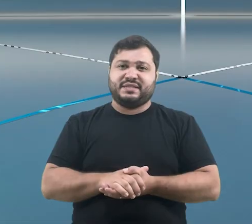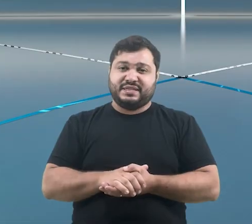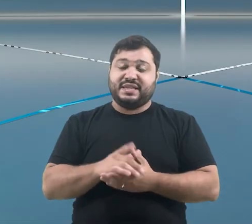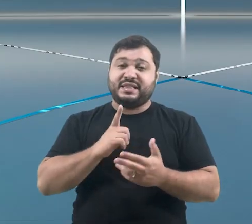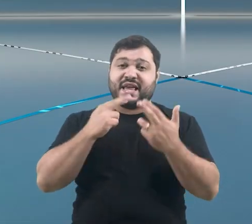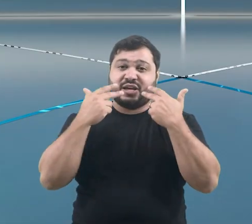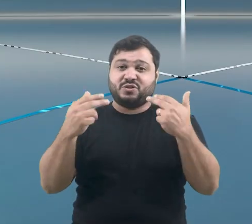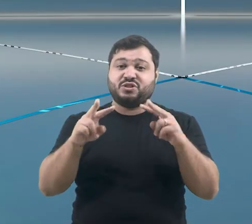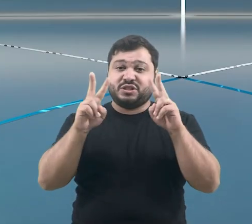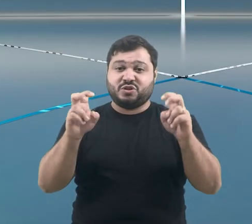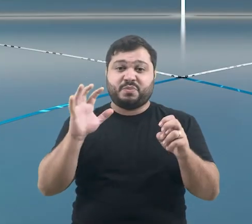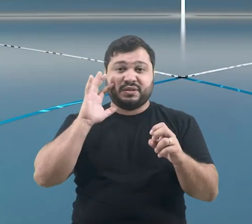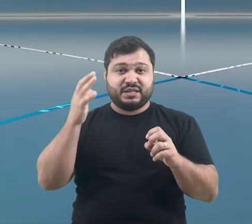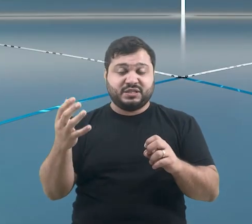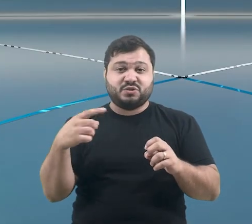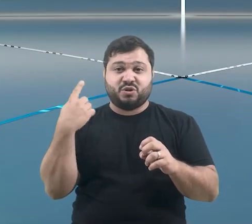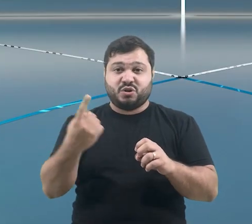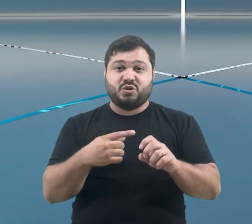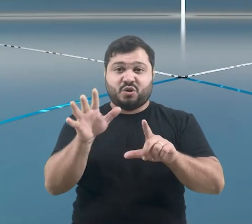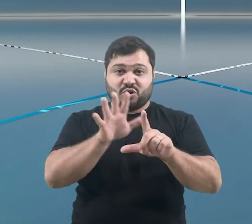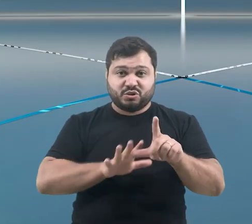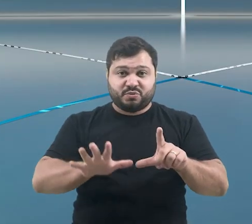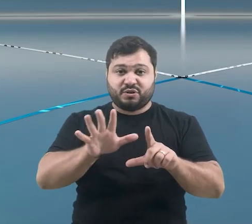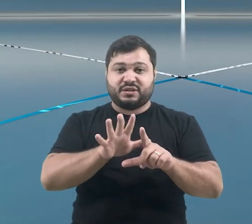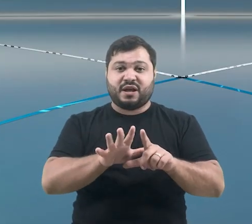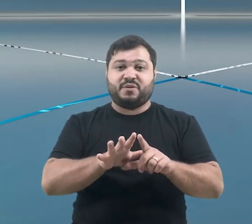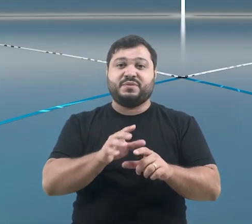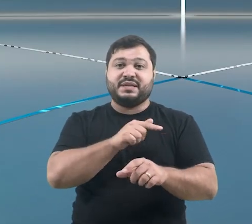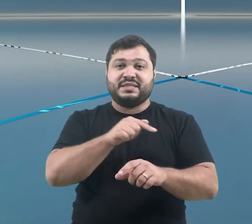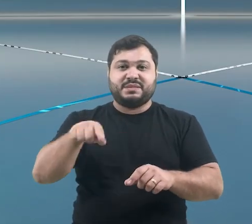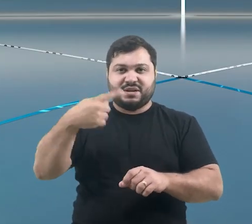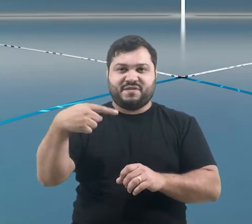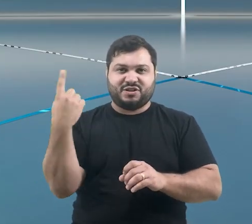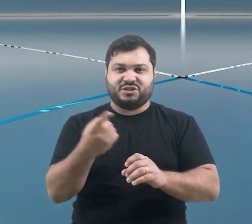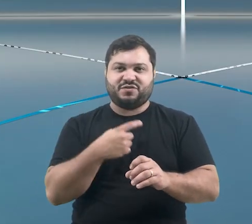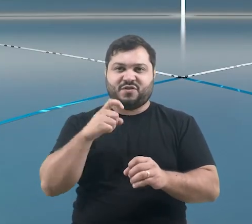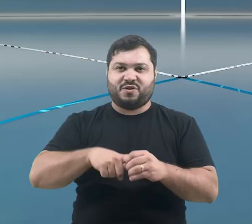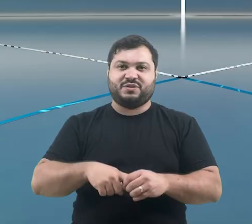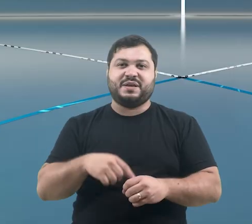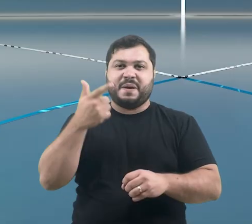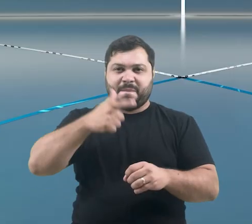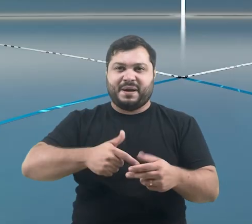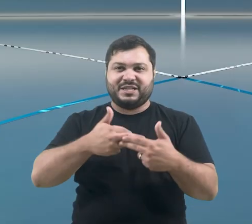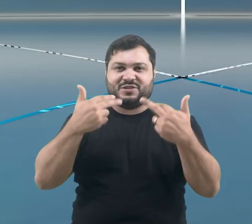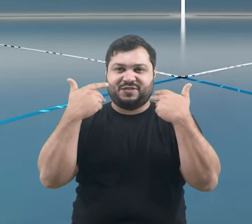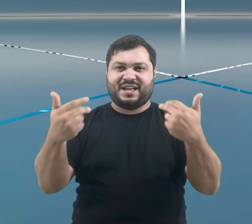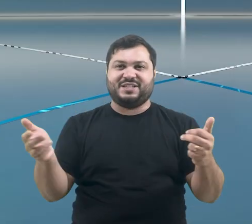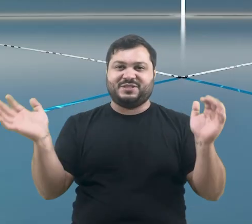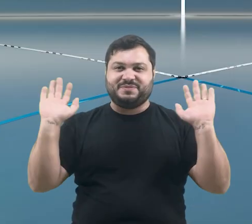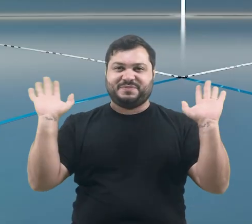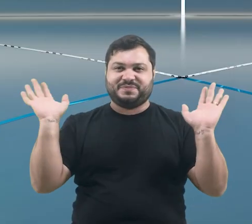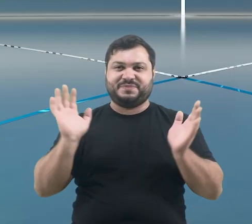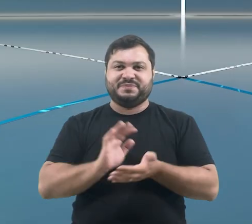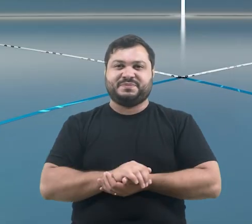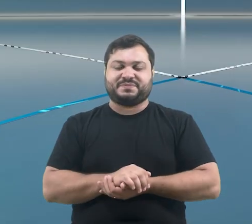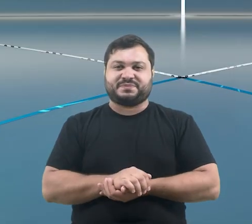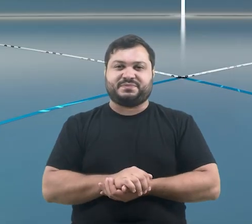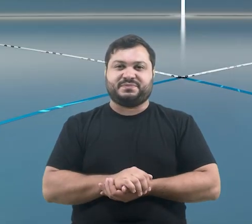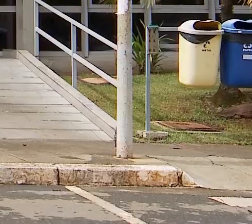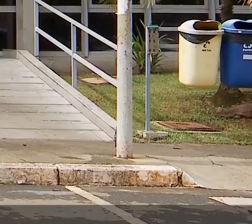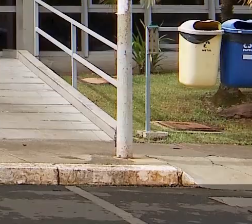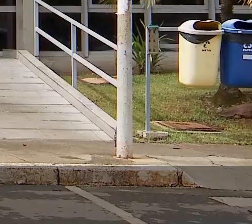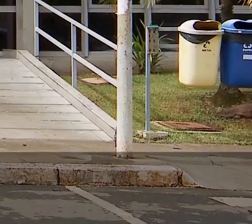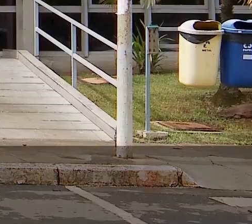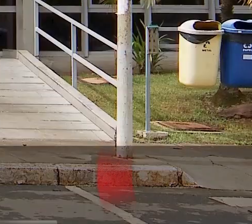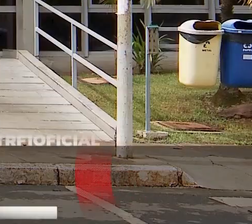E tem as notícias sobre decisões no nosso portal. Semana que vem a gente volta com mais novidades. Tchau!